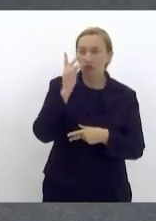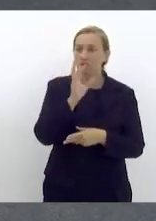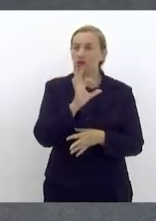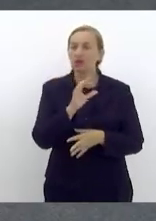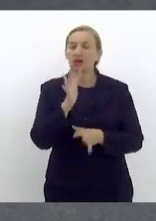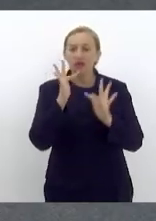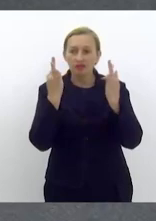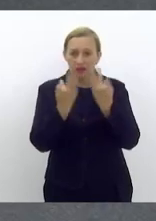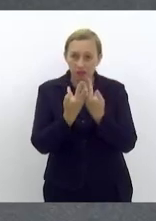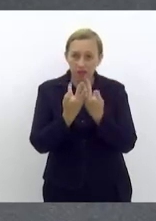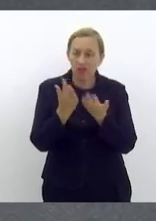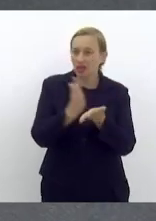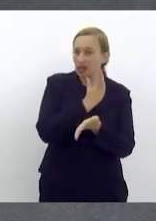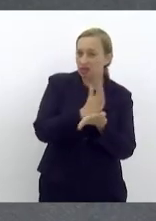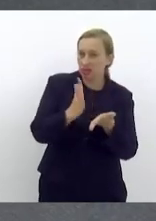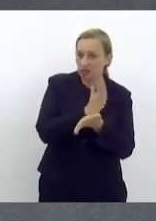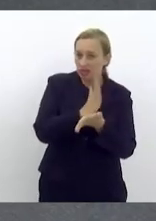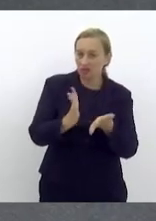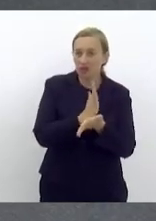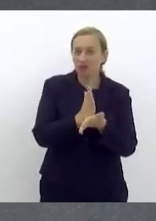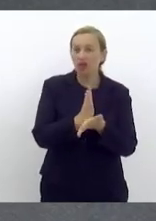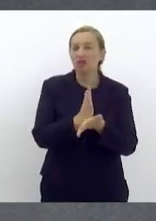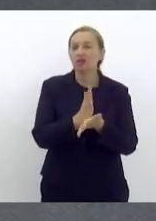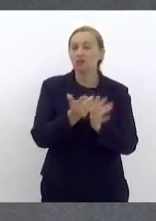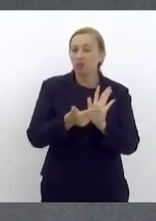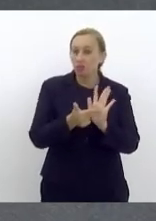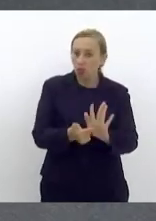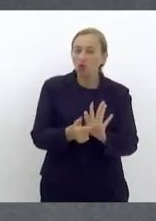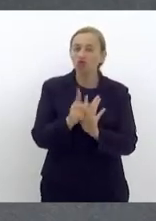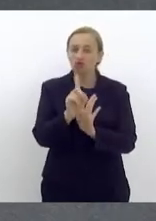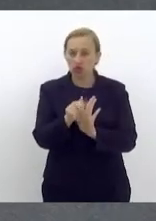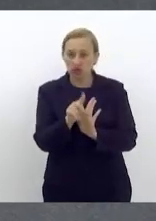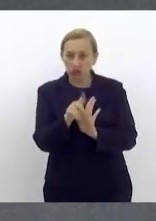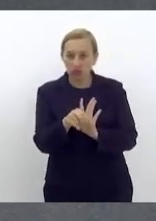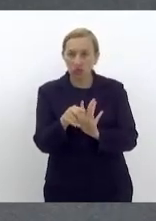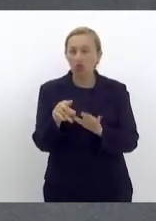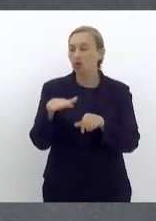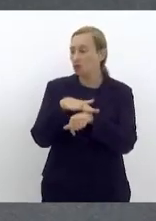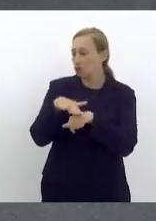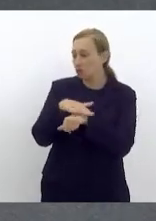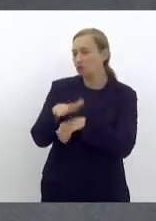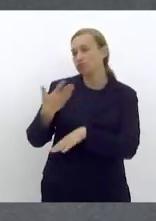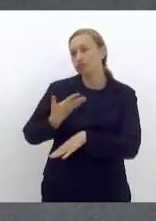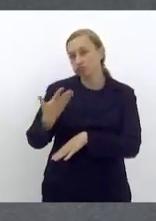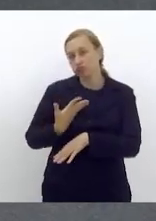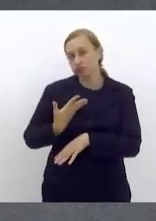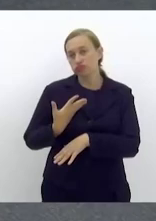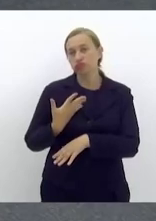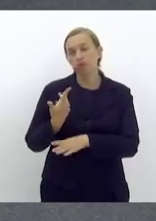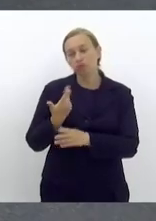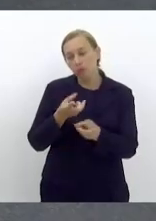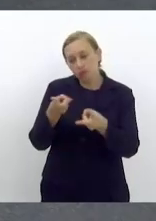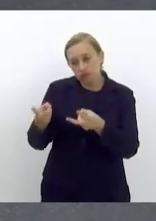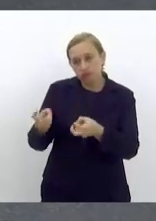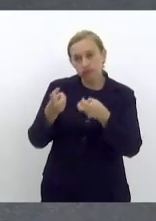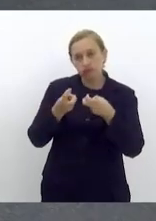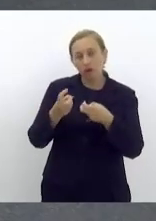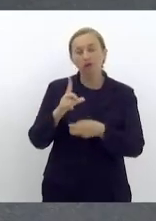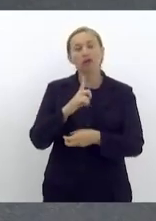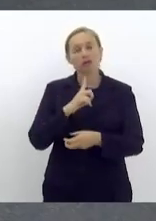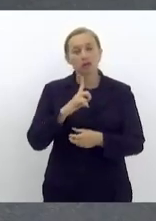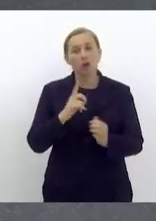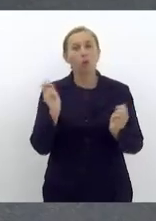na família, muitas vezes, há sinais disso, né? Nas rodas de amigos, de que se identifica que há